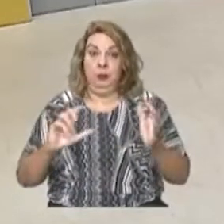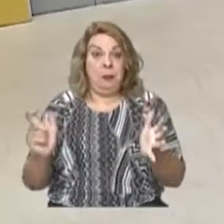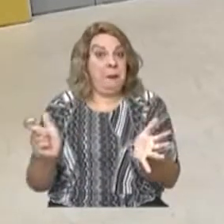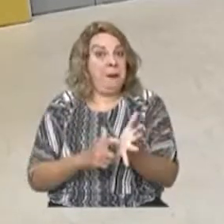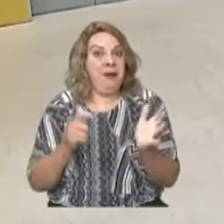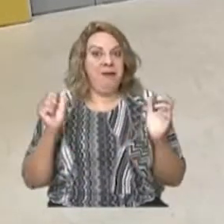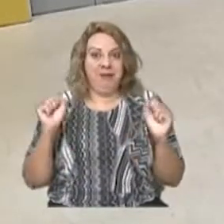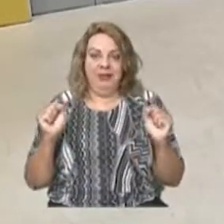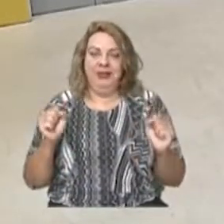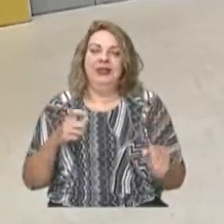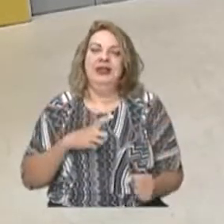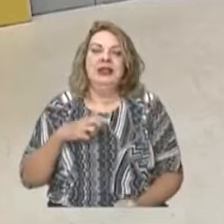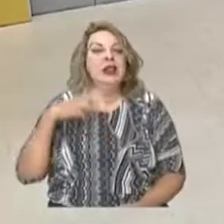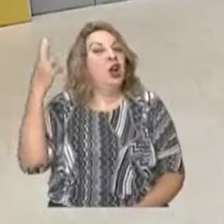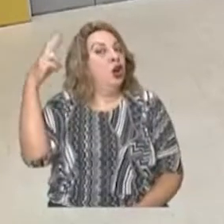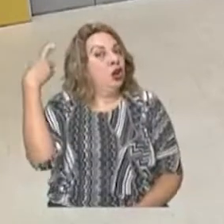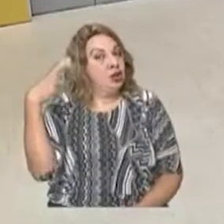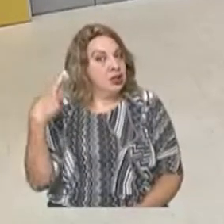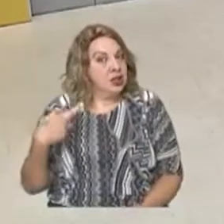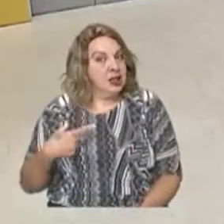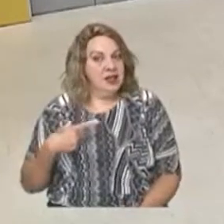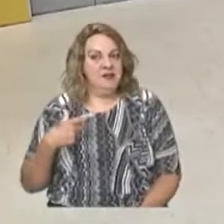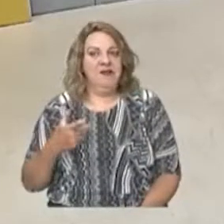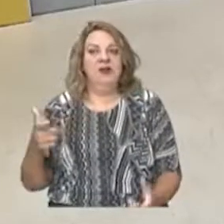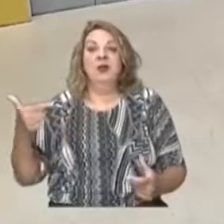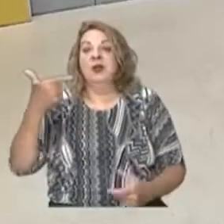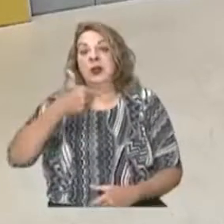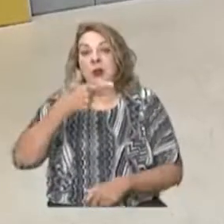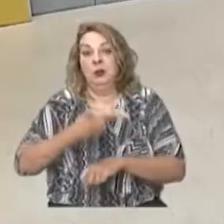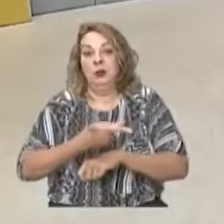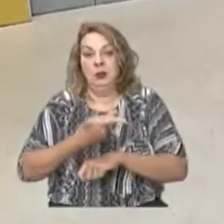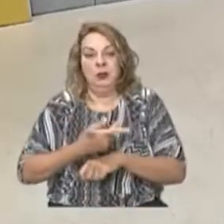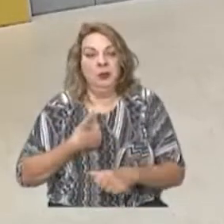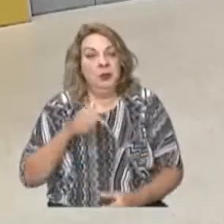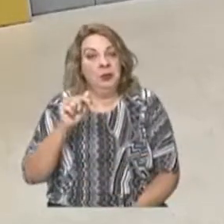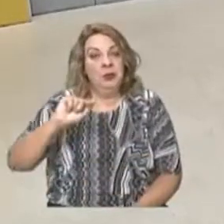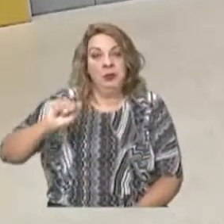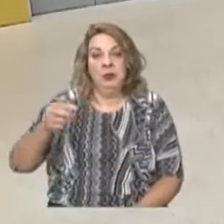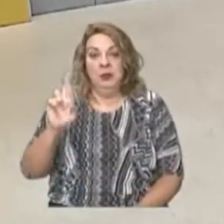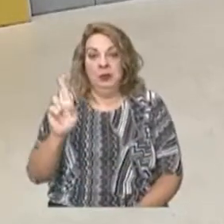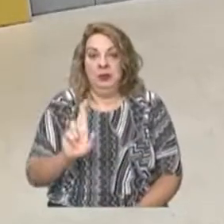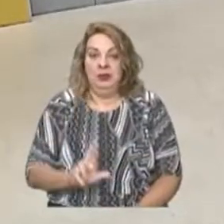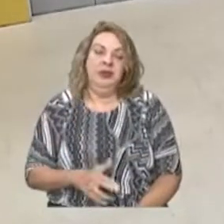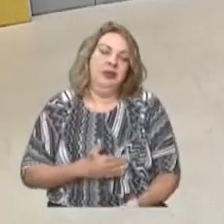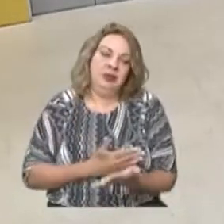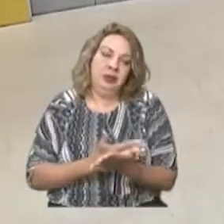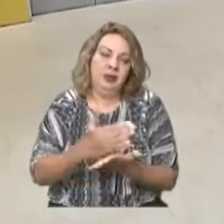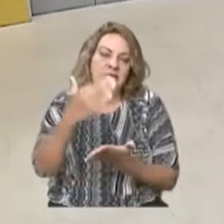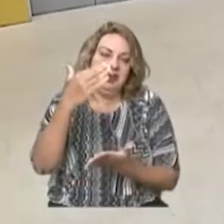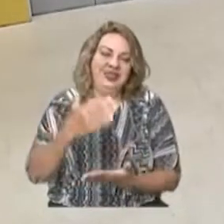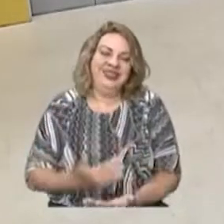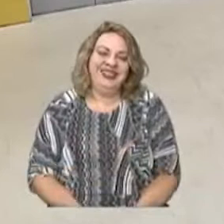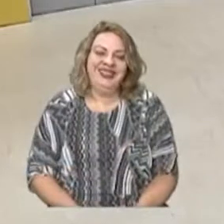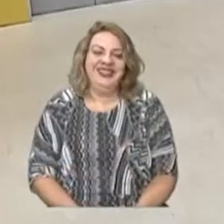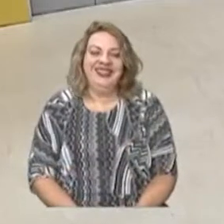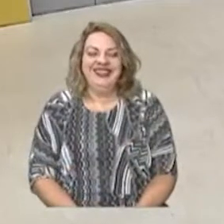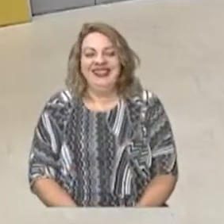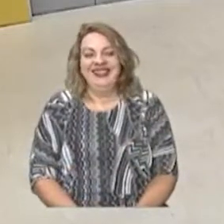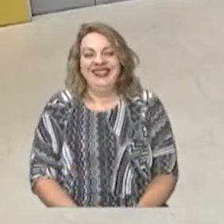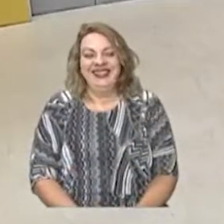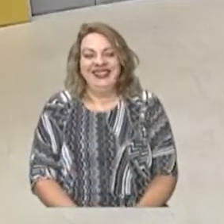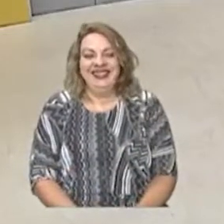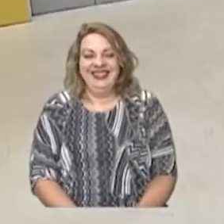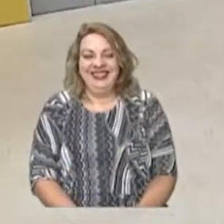Rosi Santilva. Começa agora o segundo prêmio no valor de 7 mil reais. Chama a primeira bolinha, Rose. E